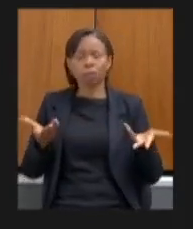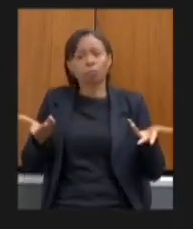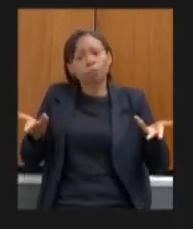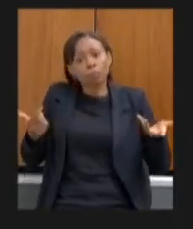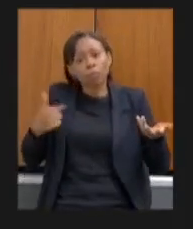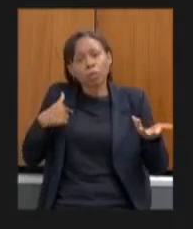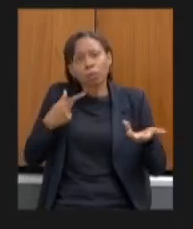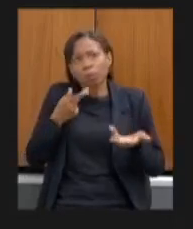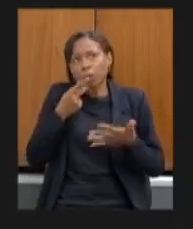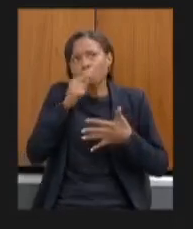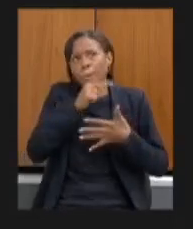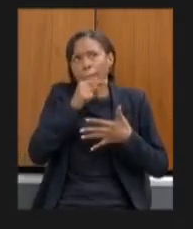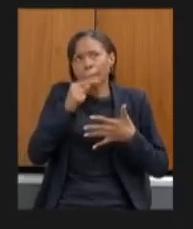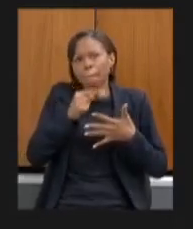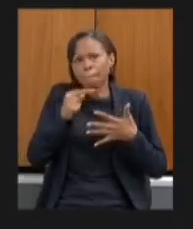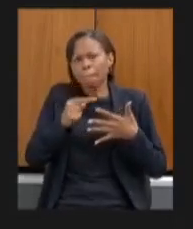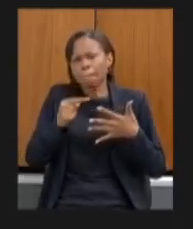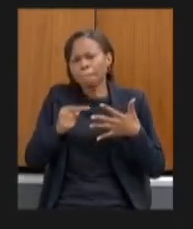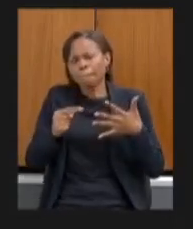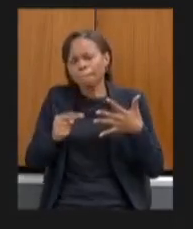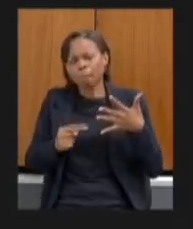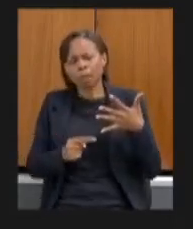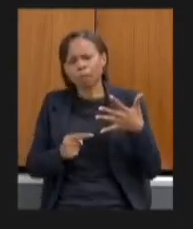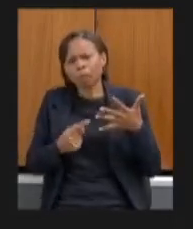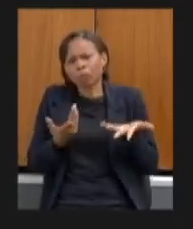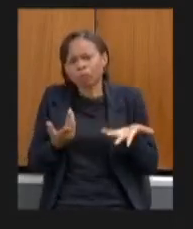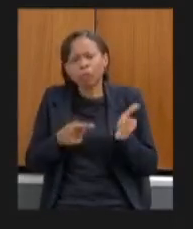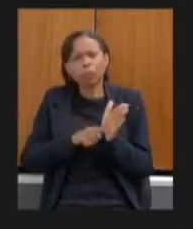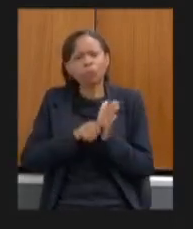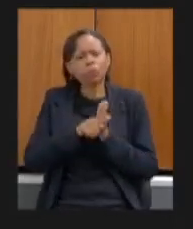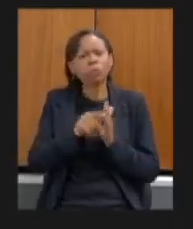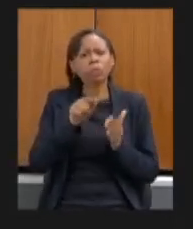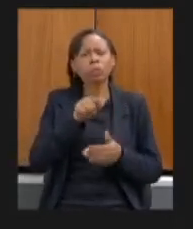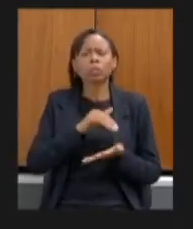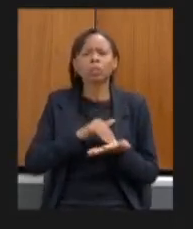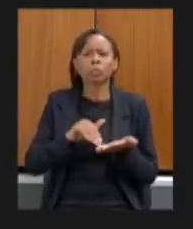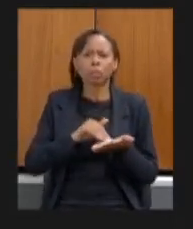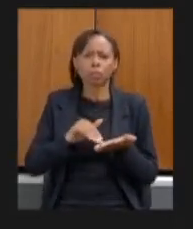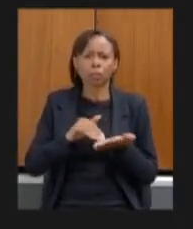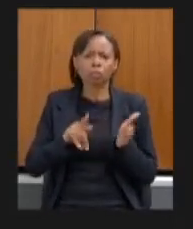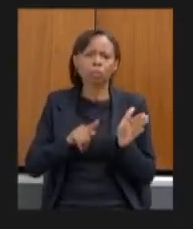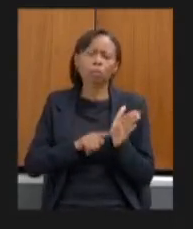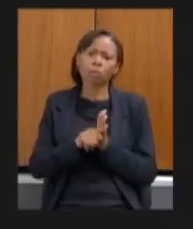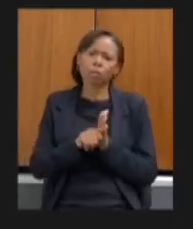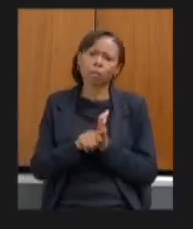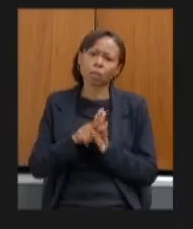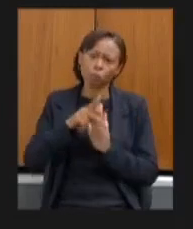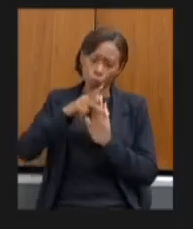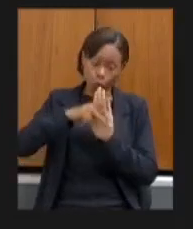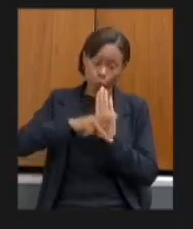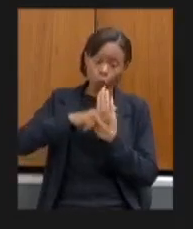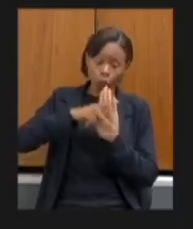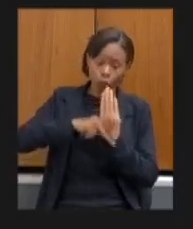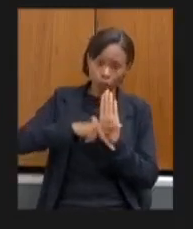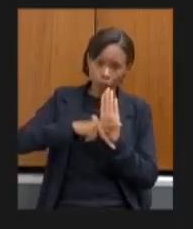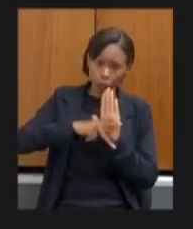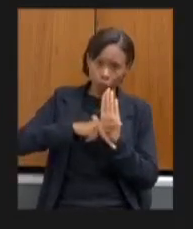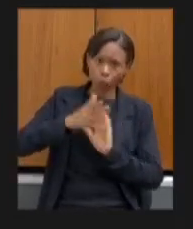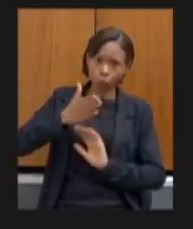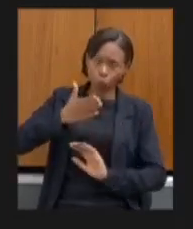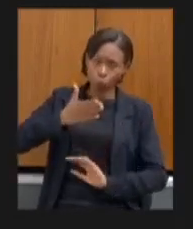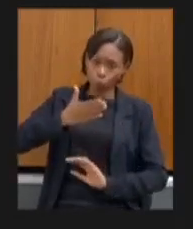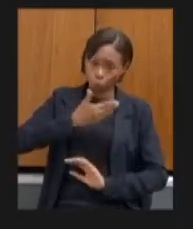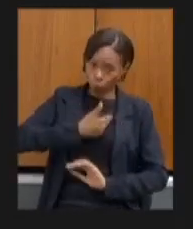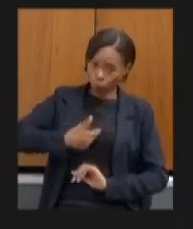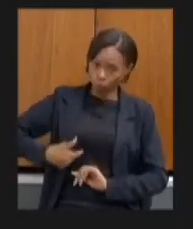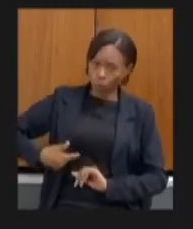Igor, para realmente perguntar a vossa excelência qual é, enquanto projeto de governo, a proposta que o